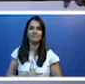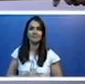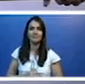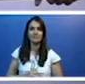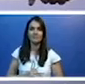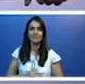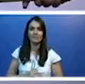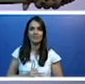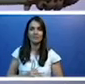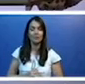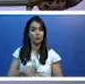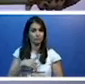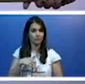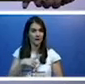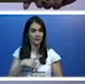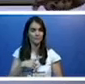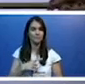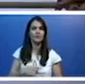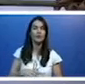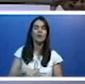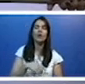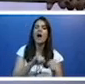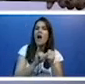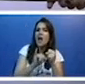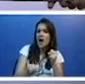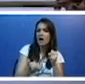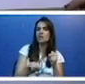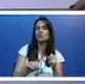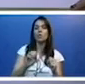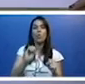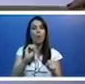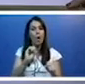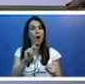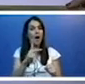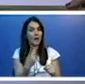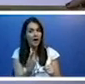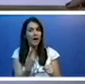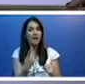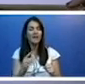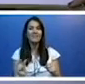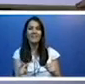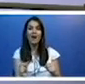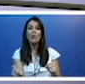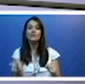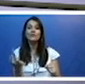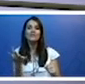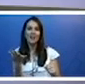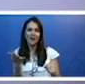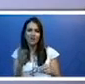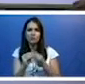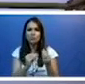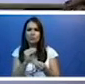aqui a gente teria aqui embaixo, ó, o cátion, a hidroxila OH e a quantidade aqui de hidroxila, dissociando